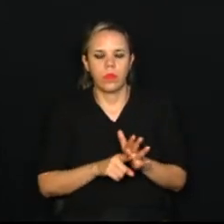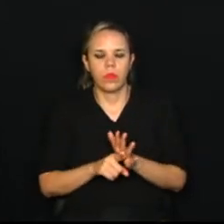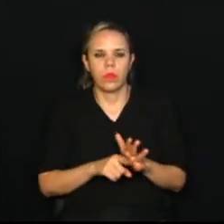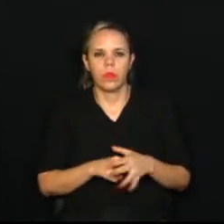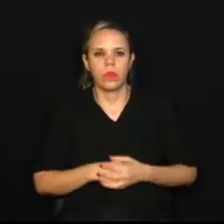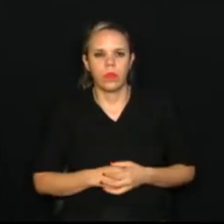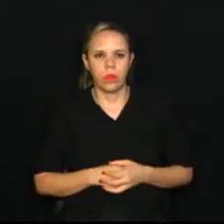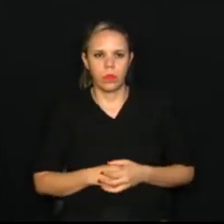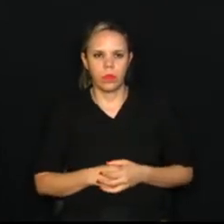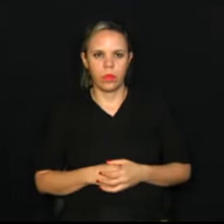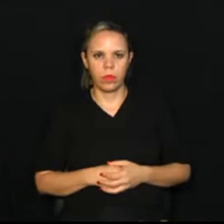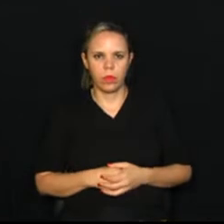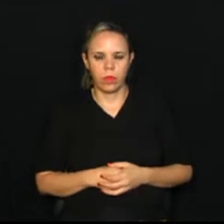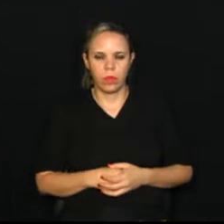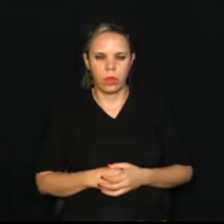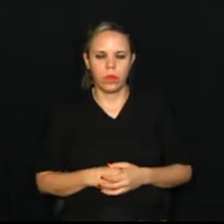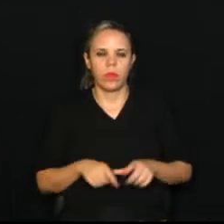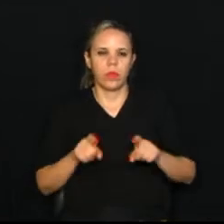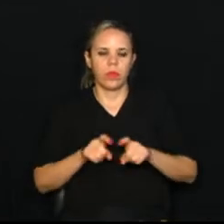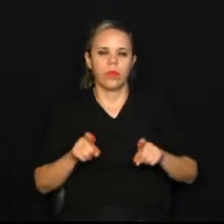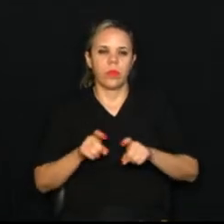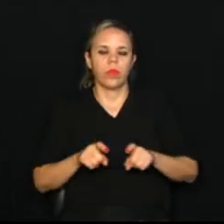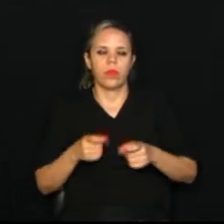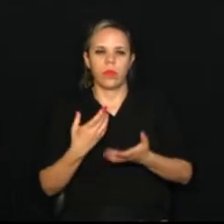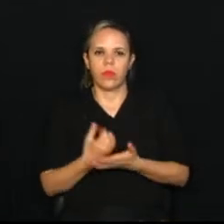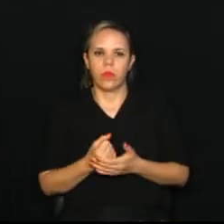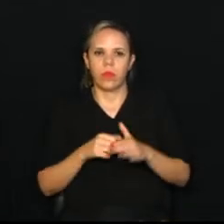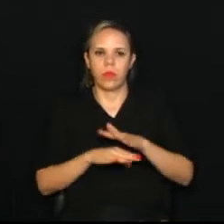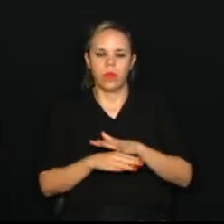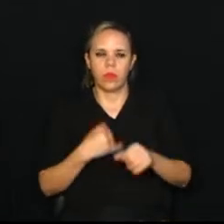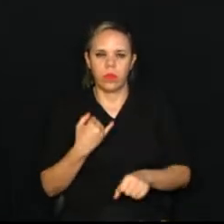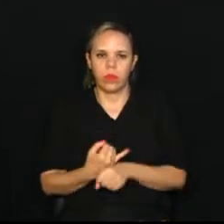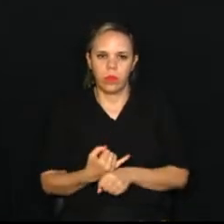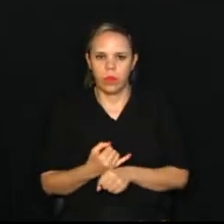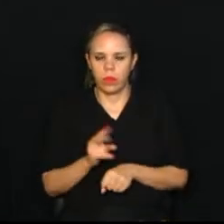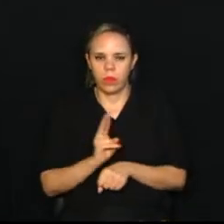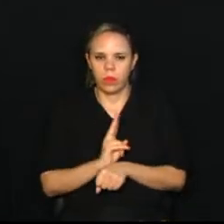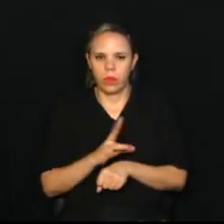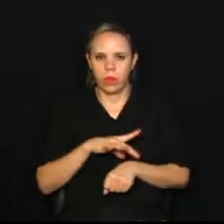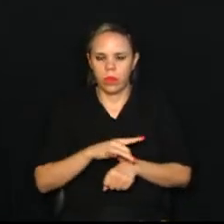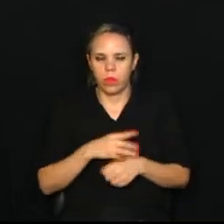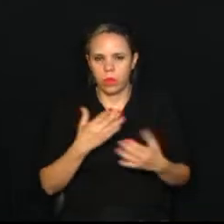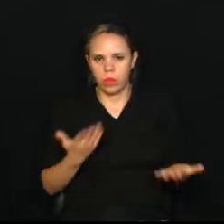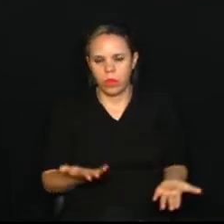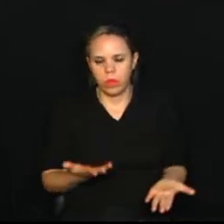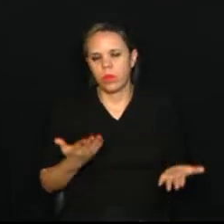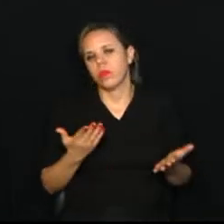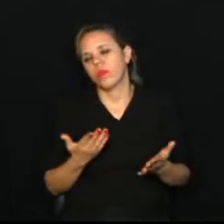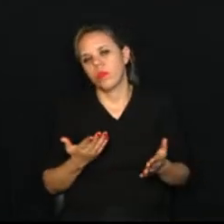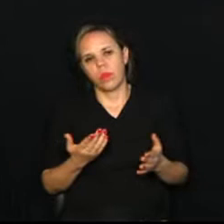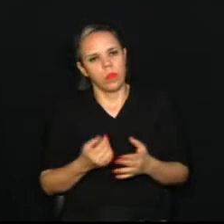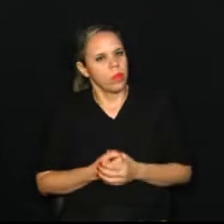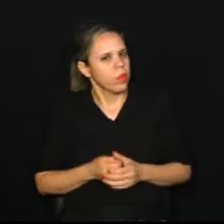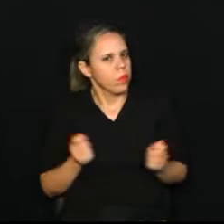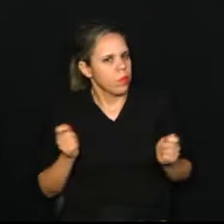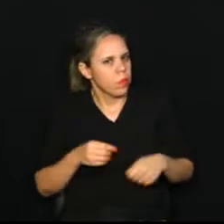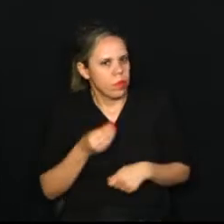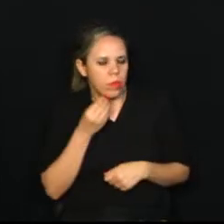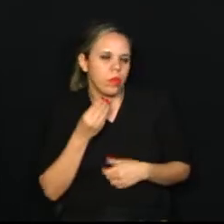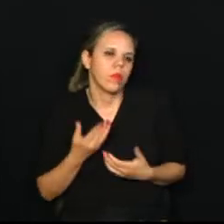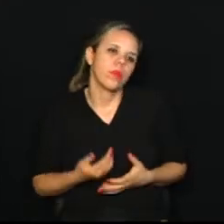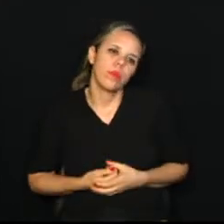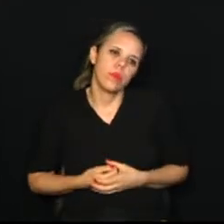armazenar as informações em nuvem de uma forma segura, com backup e possibilidade